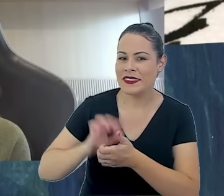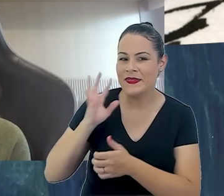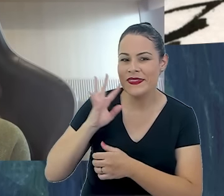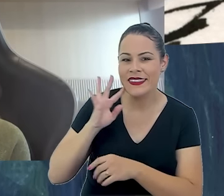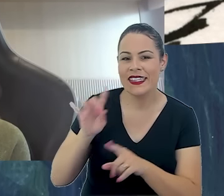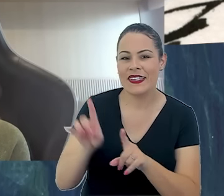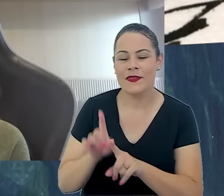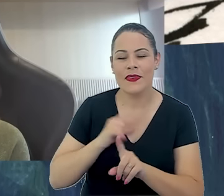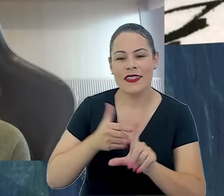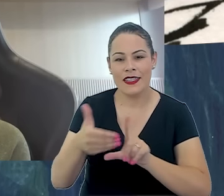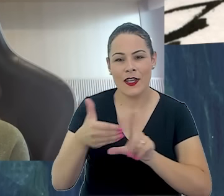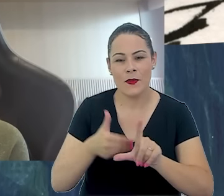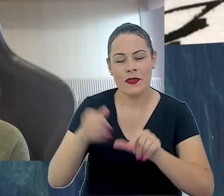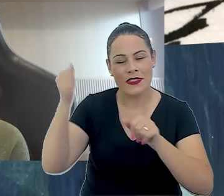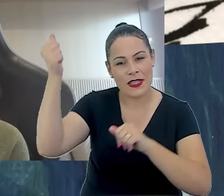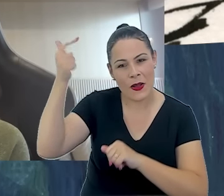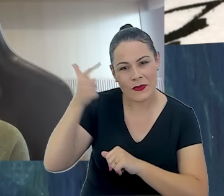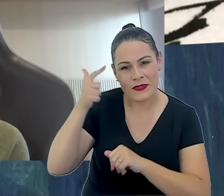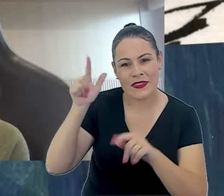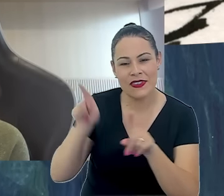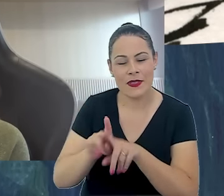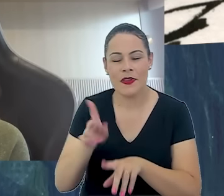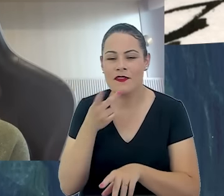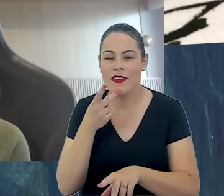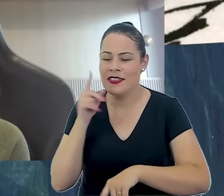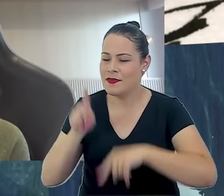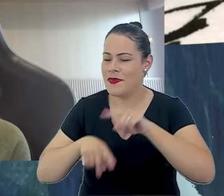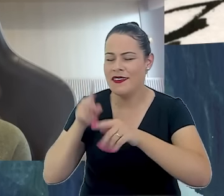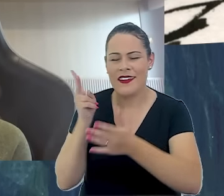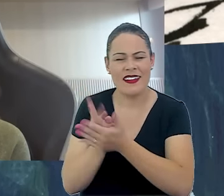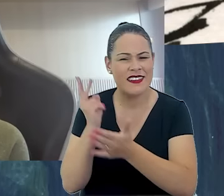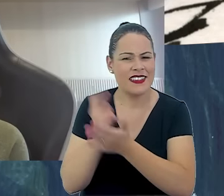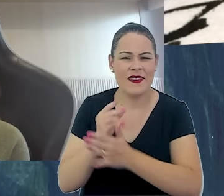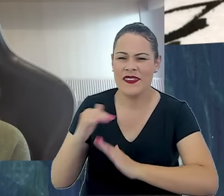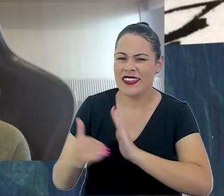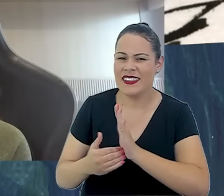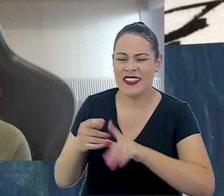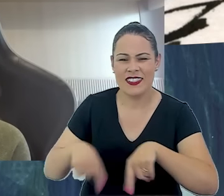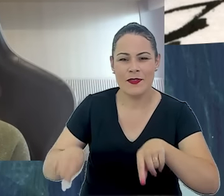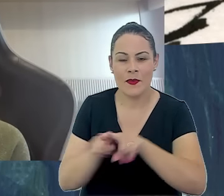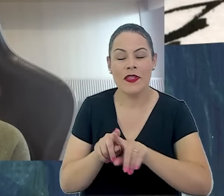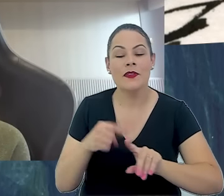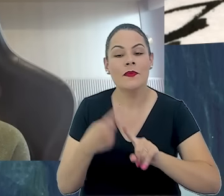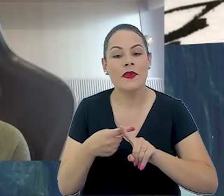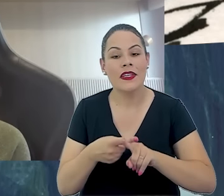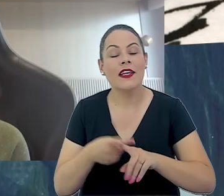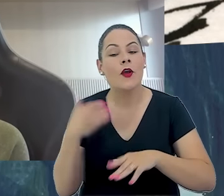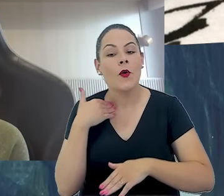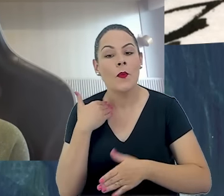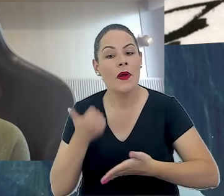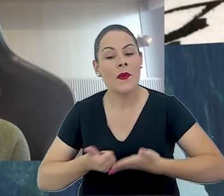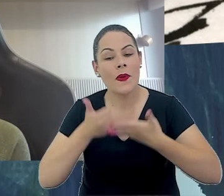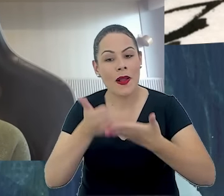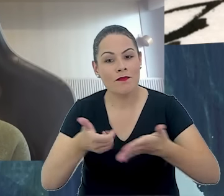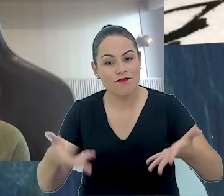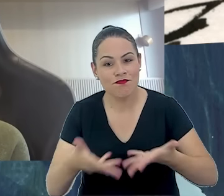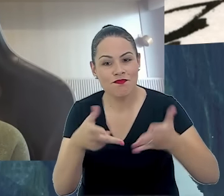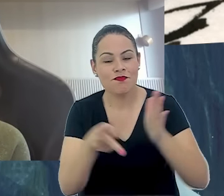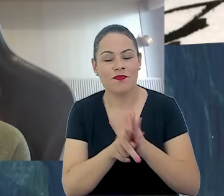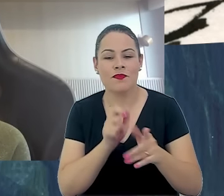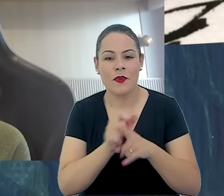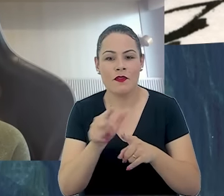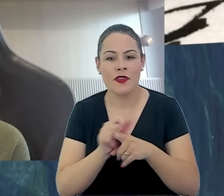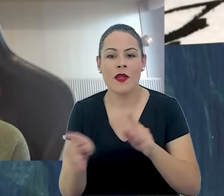legal aqui com o Portal Solar, a gente faz matéria toda hora, que é uma iniciativa, né, apoiada aí pelo Santander,